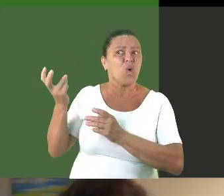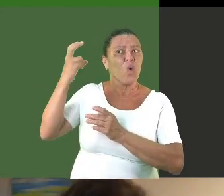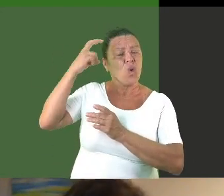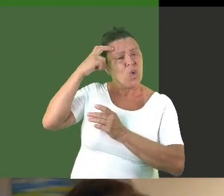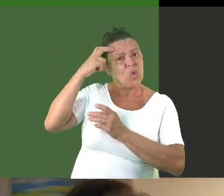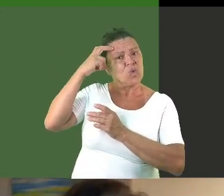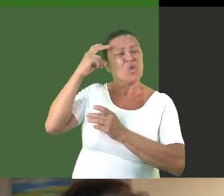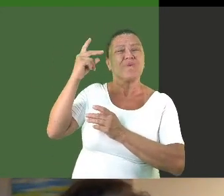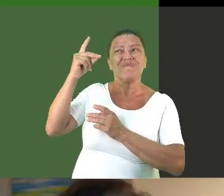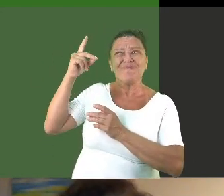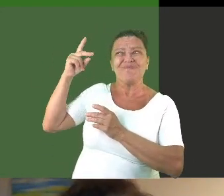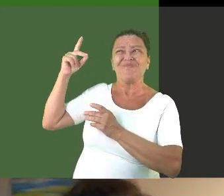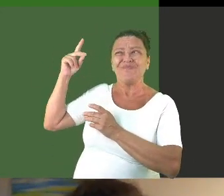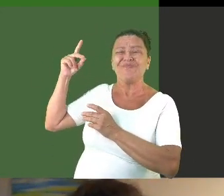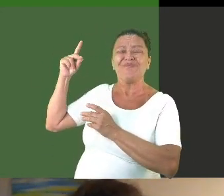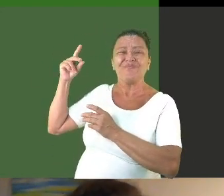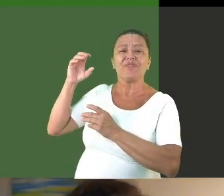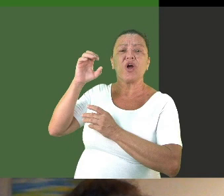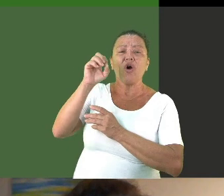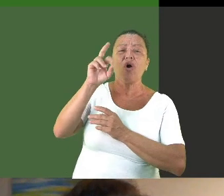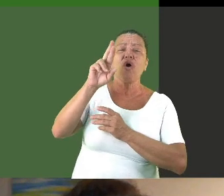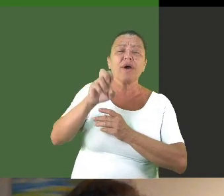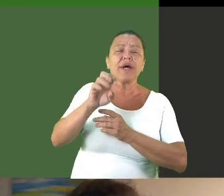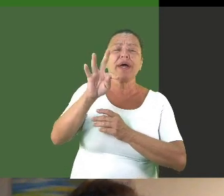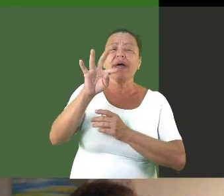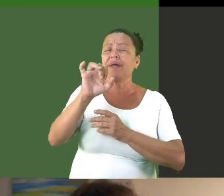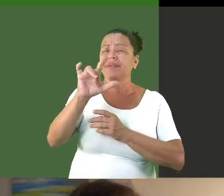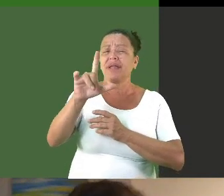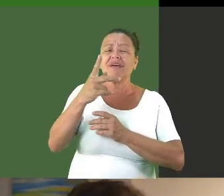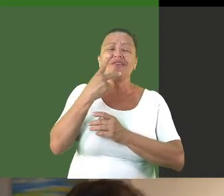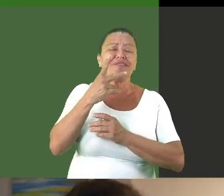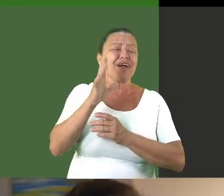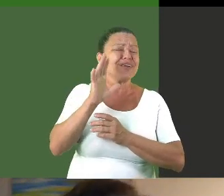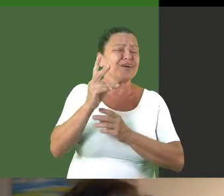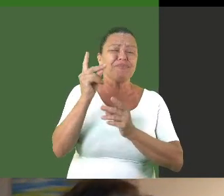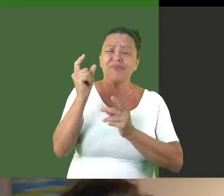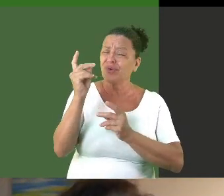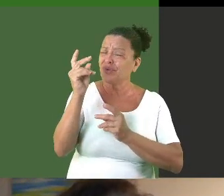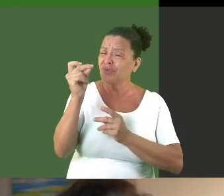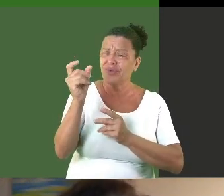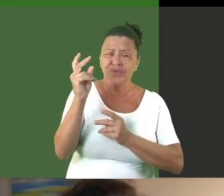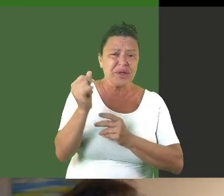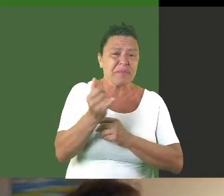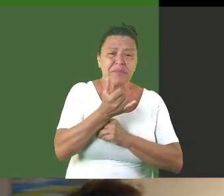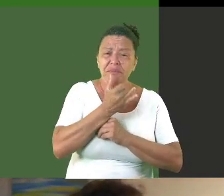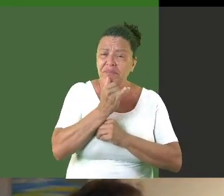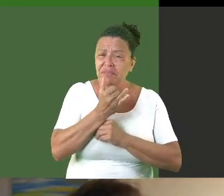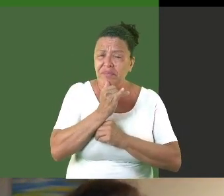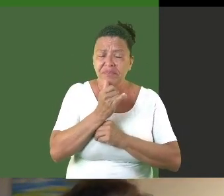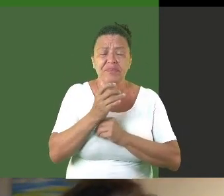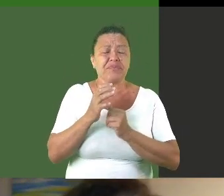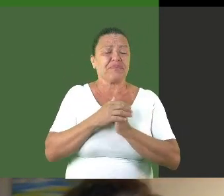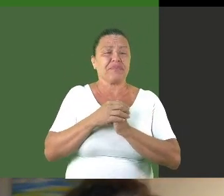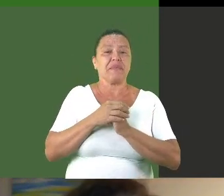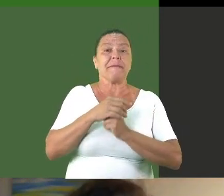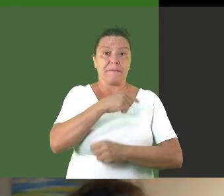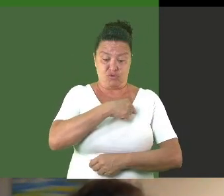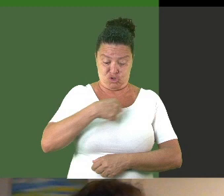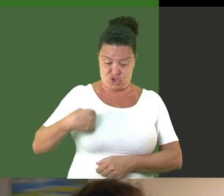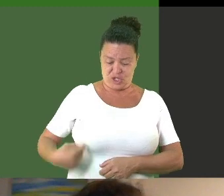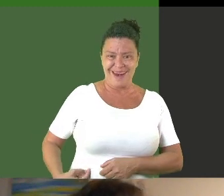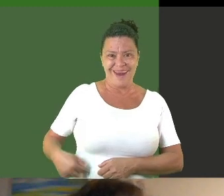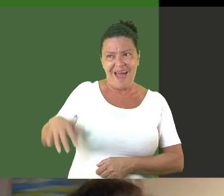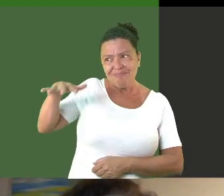oriental há muito tempo fala nessa energia. Nós temos, por exemplo, para os chineses, ela